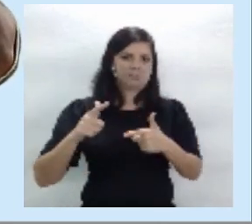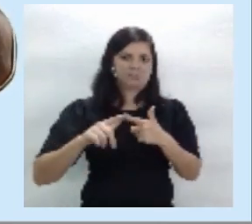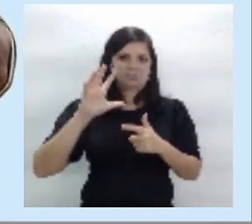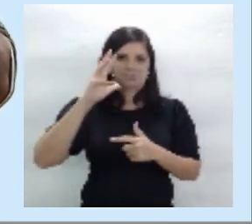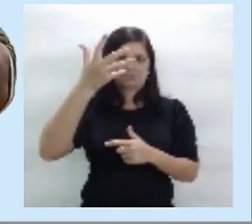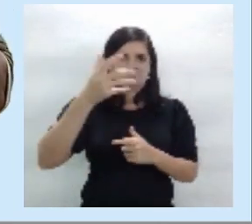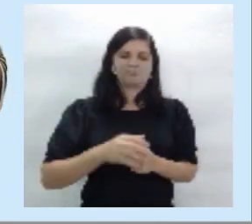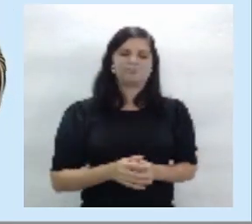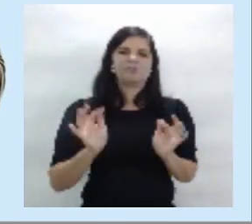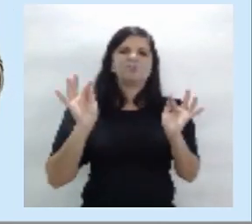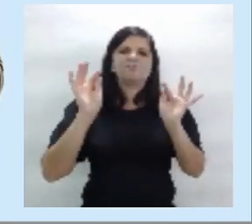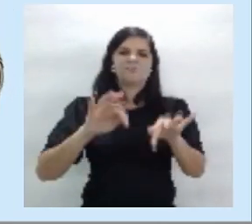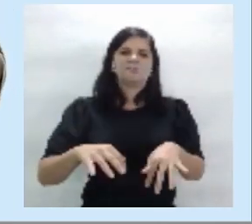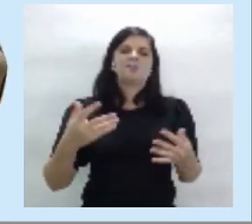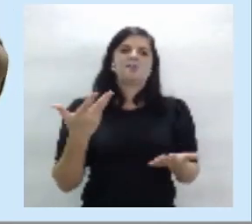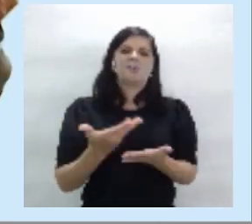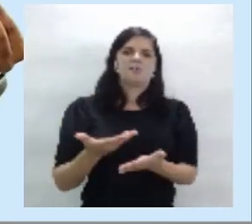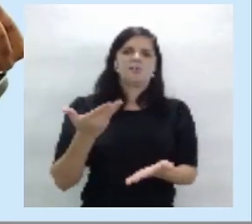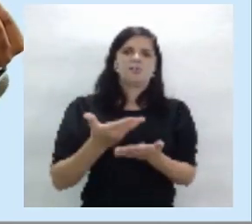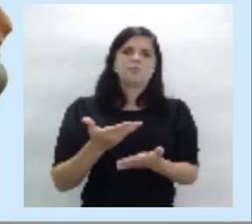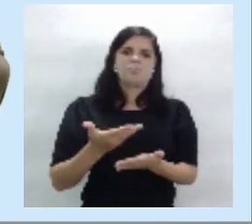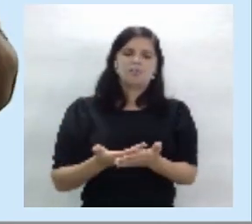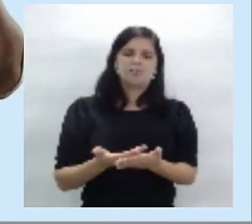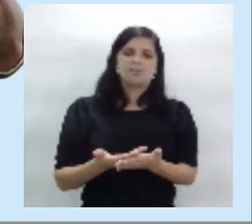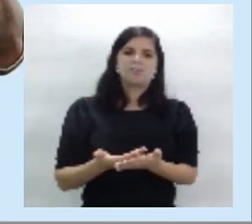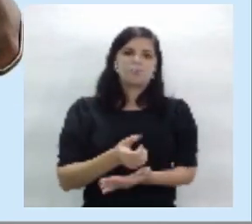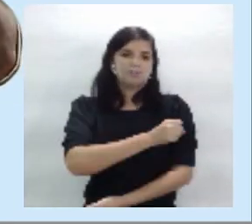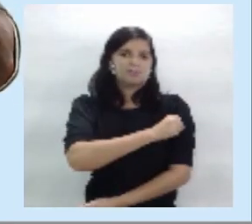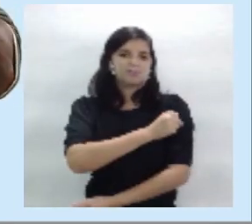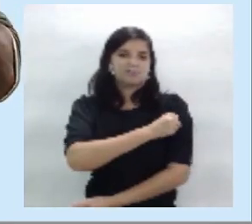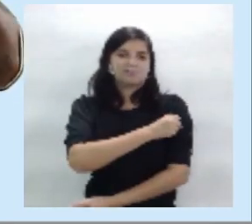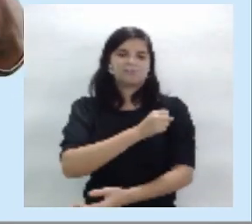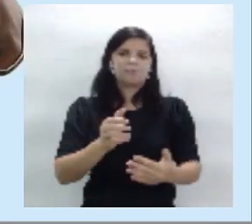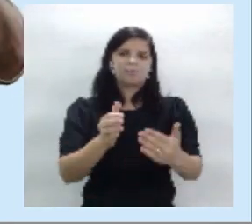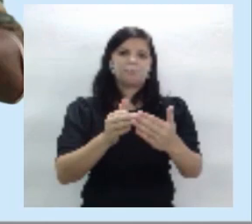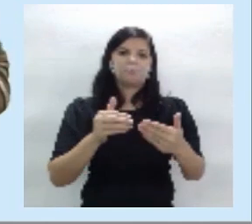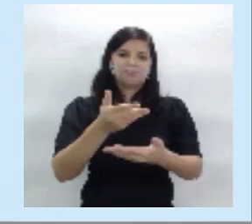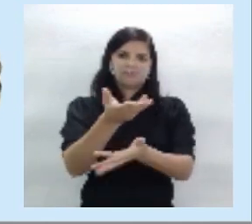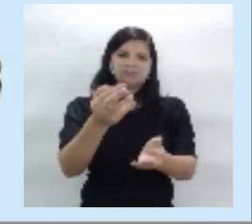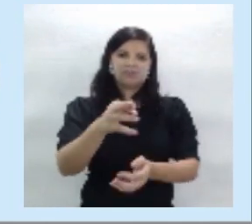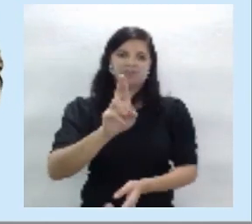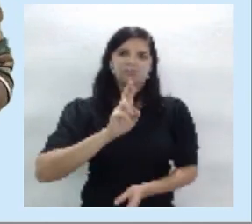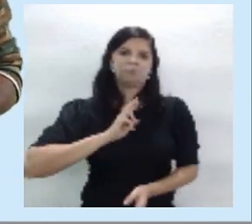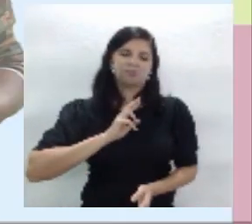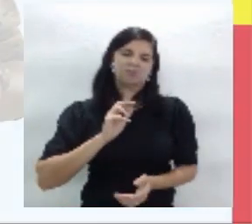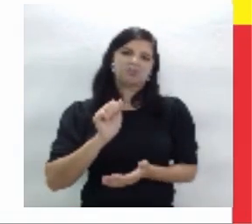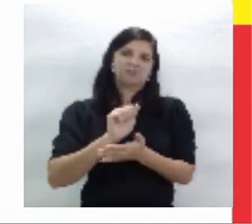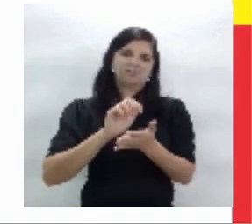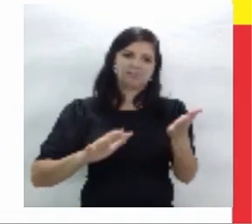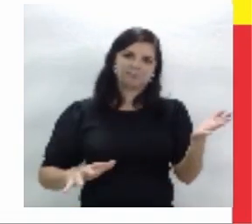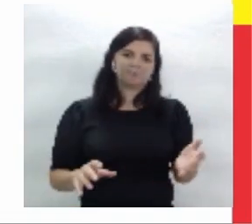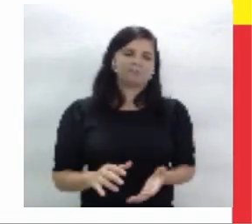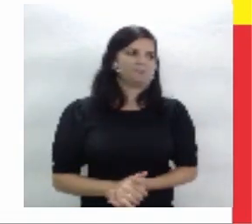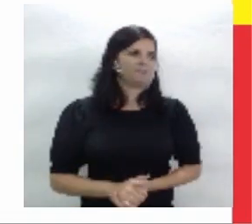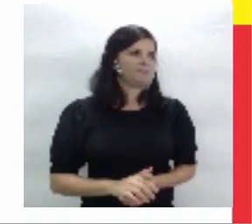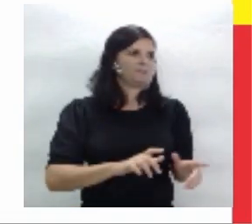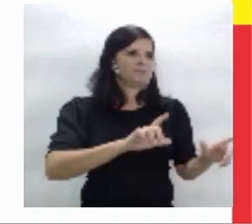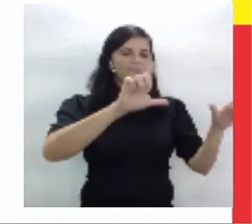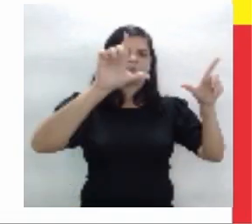Para finalizar nossa aula, no oitavo ano, peço que vocês aí respondam essa questão comigo, tá? Olha na